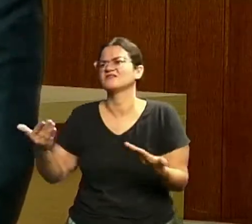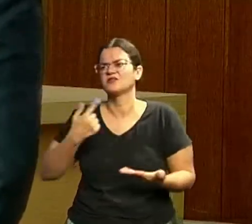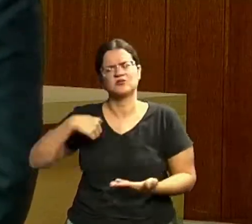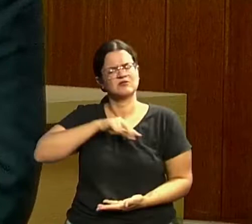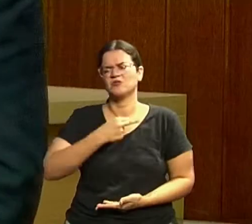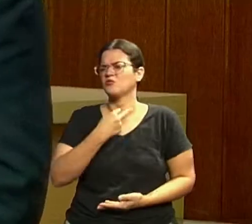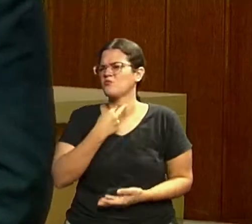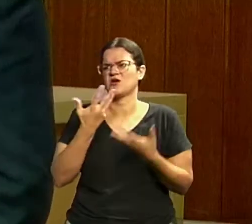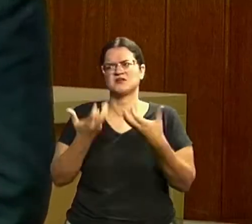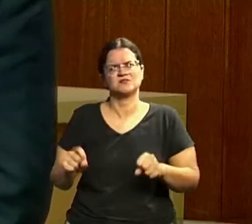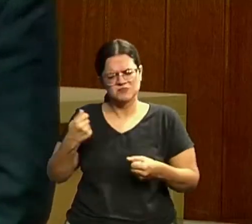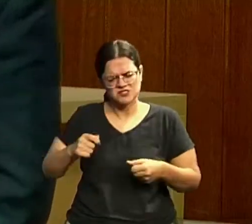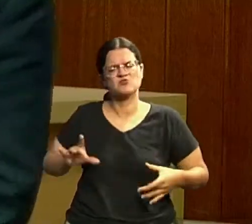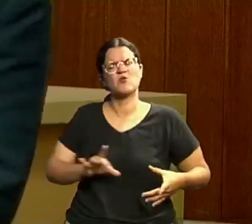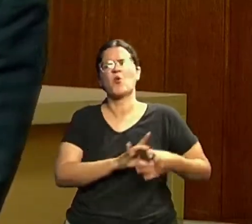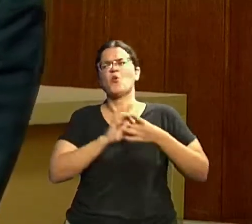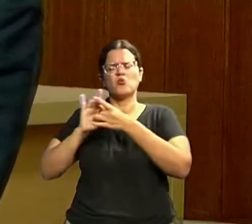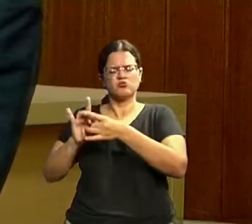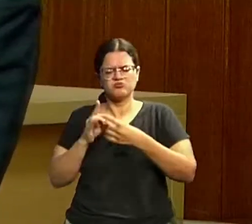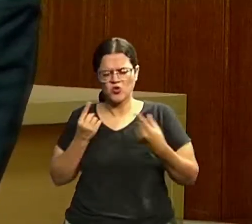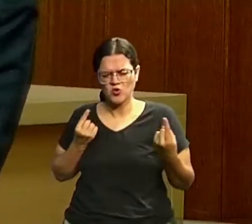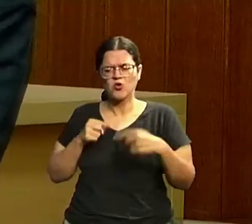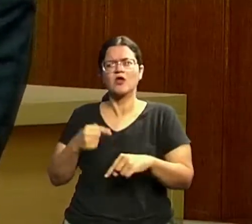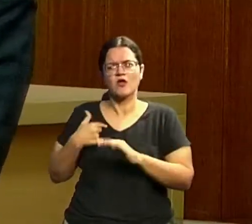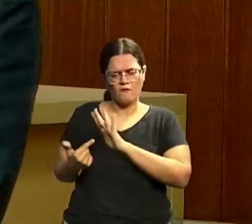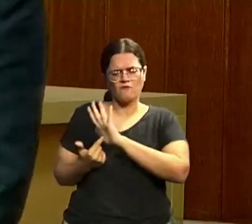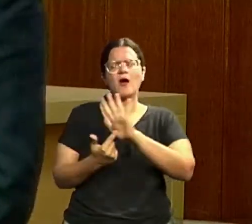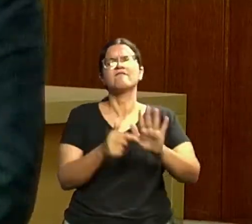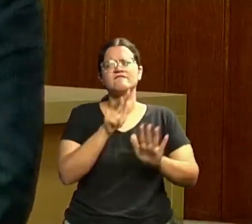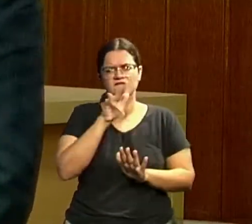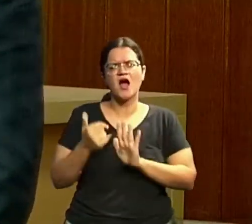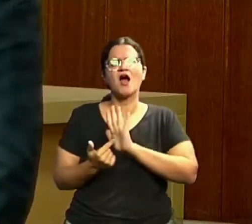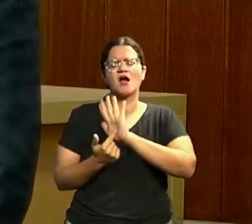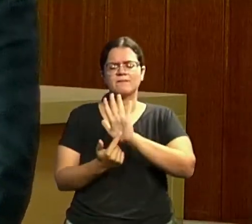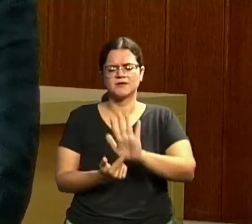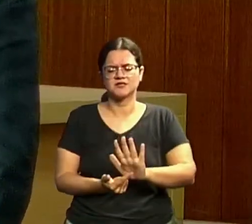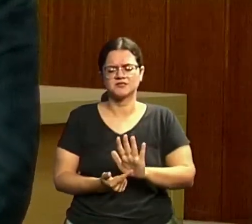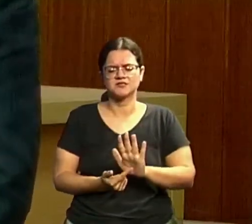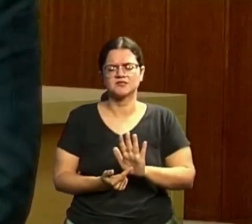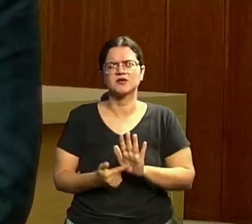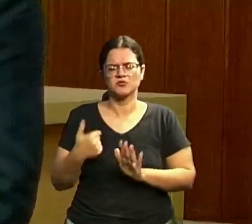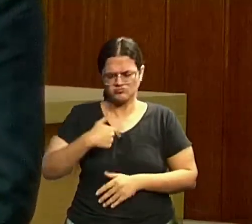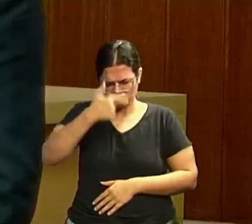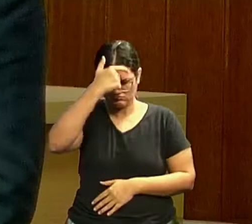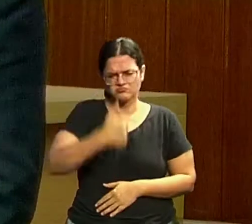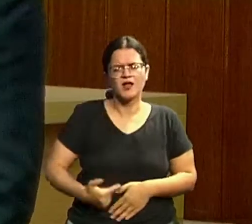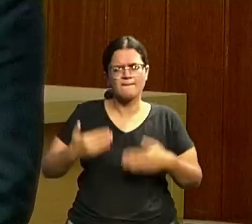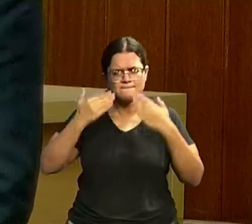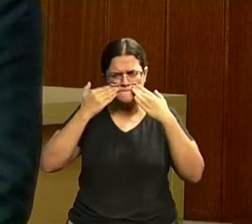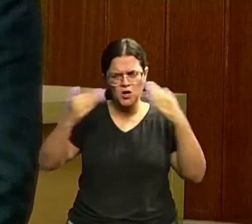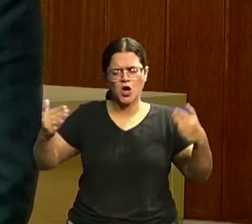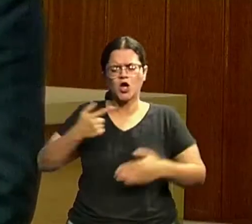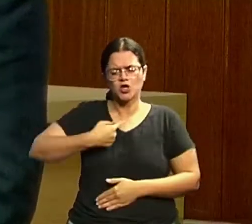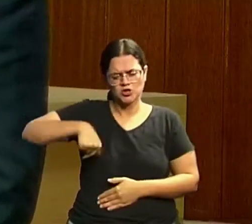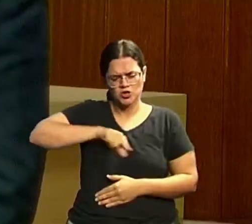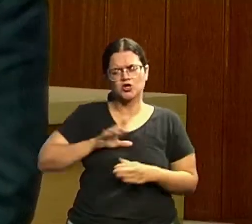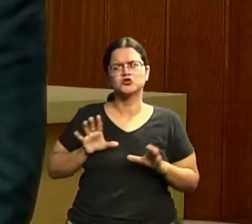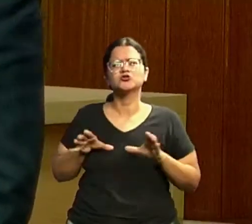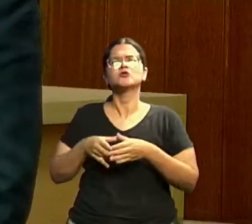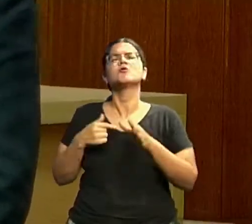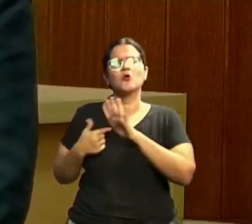isso, precisamos estar unidos. E vou apresentar aqui esse posicionamento do nosso coletivo